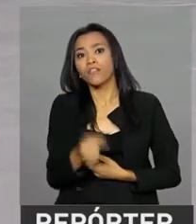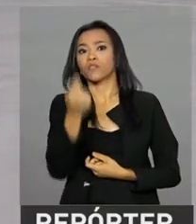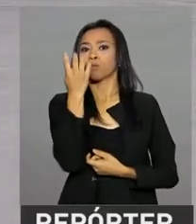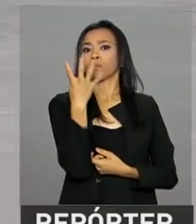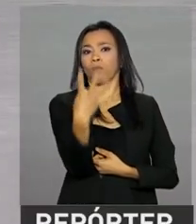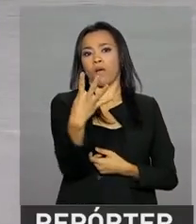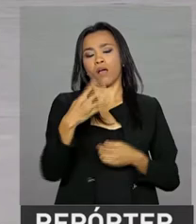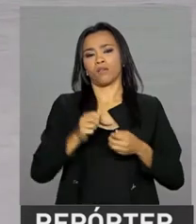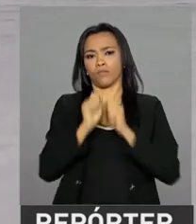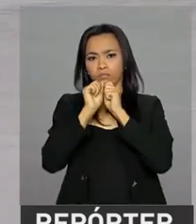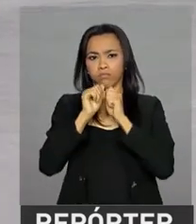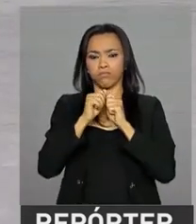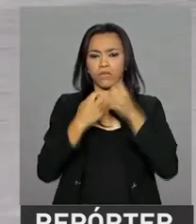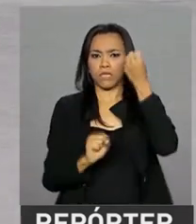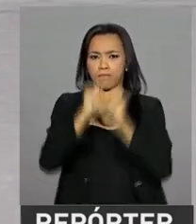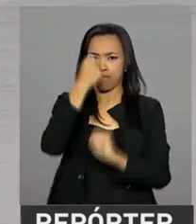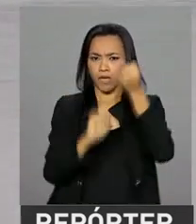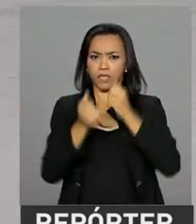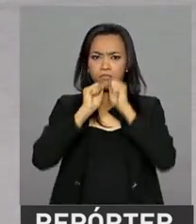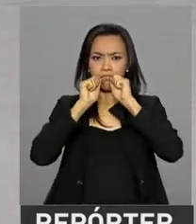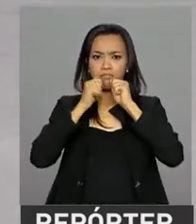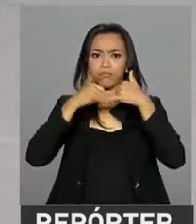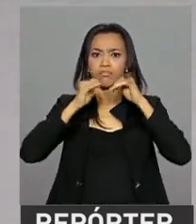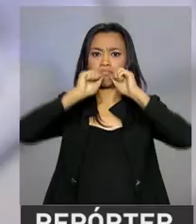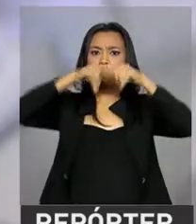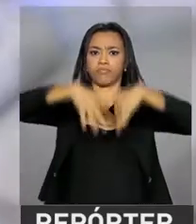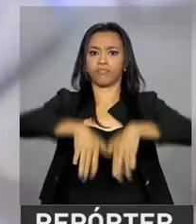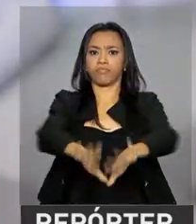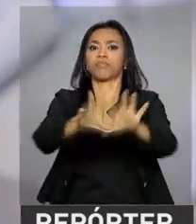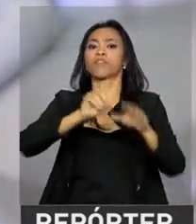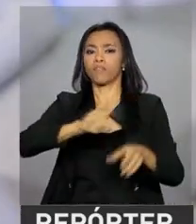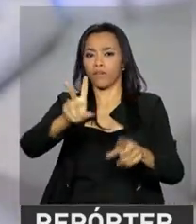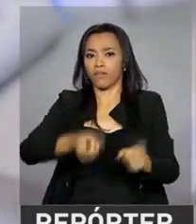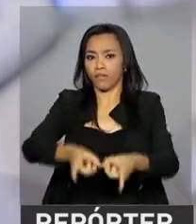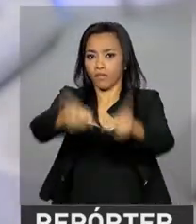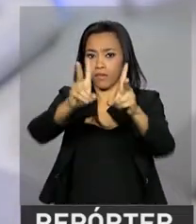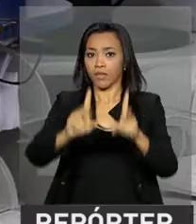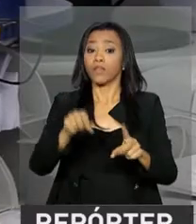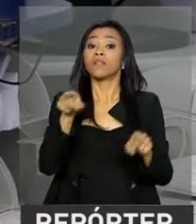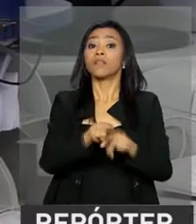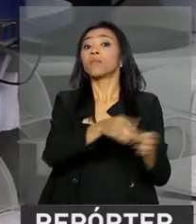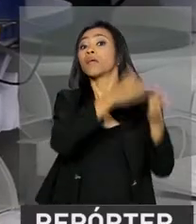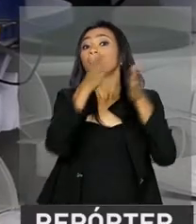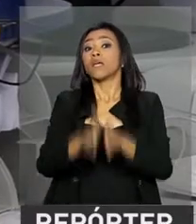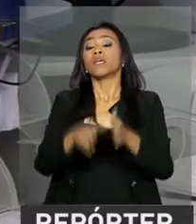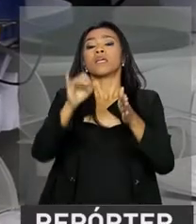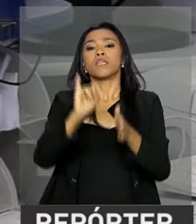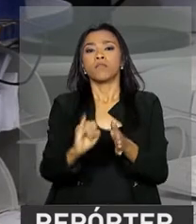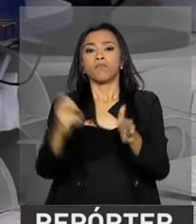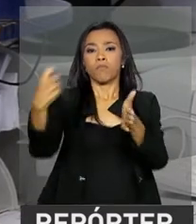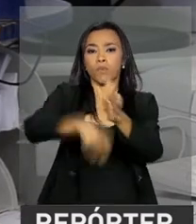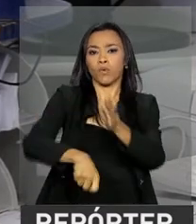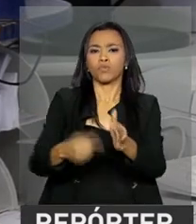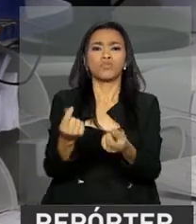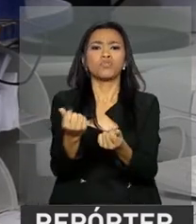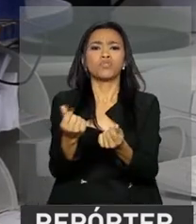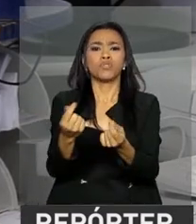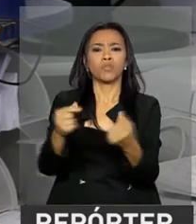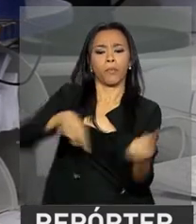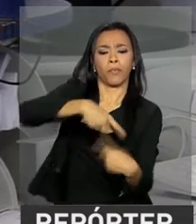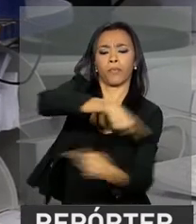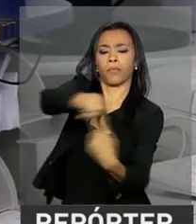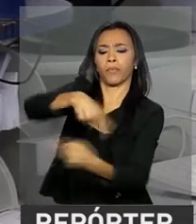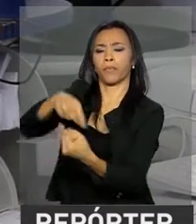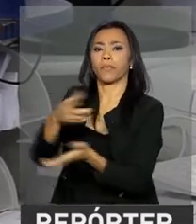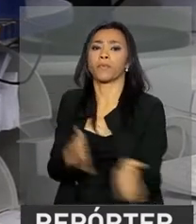que o governo recebeu de volta e vai leiloar do imposto sobre operações financeiras que passará a ser cobrado de